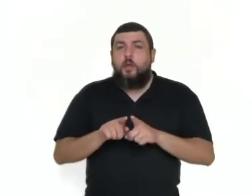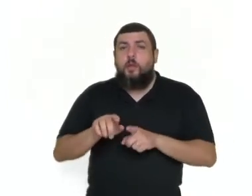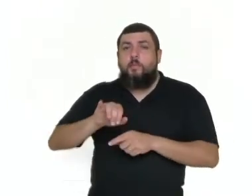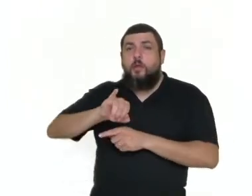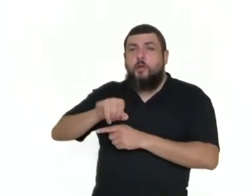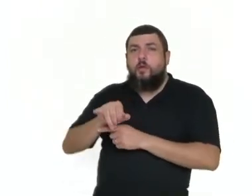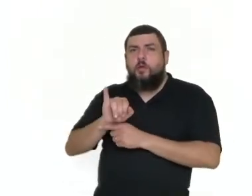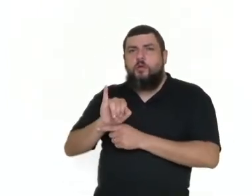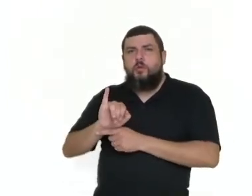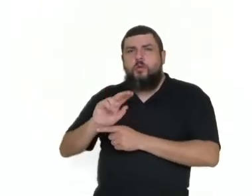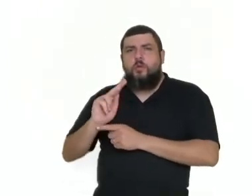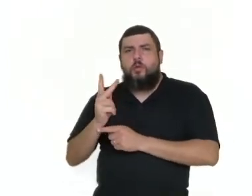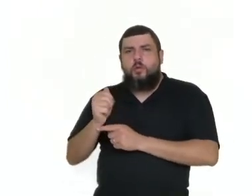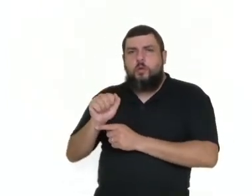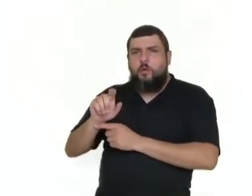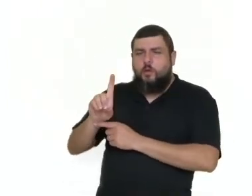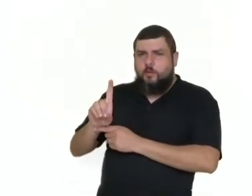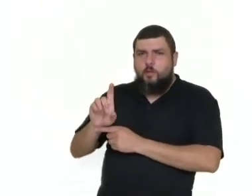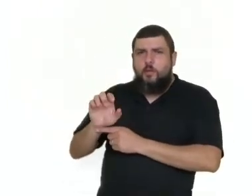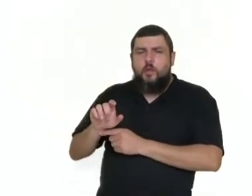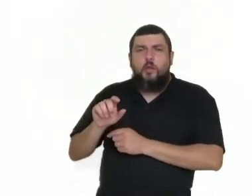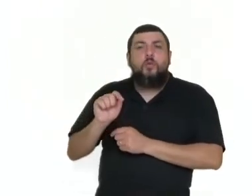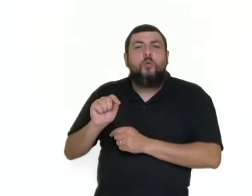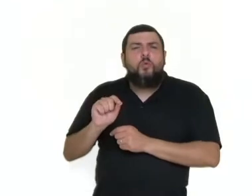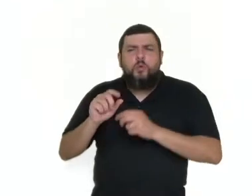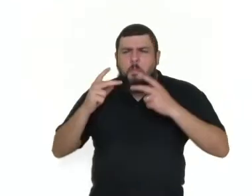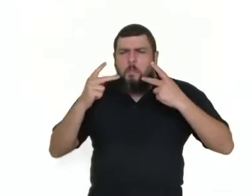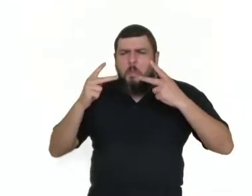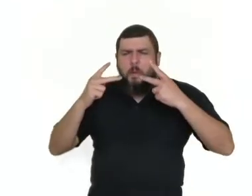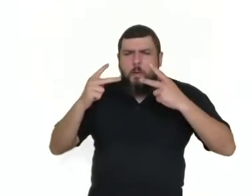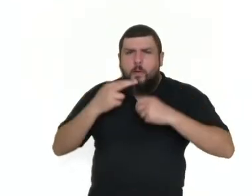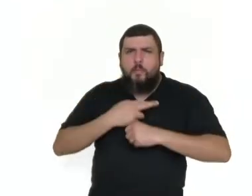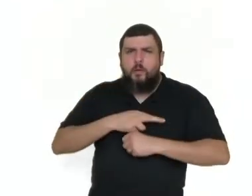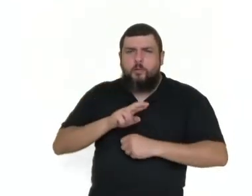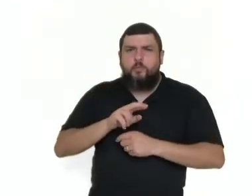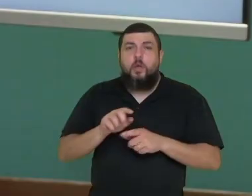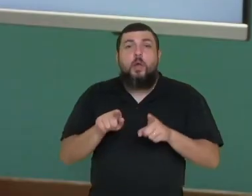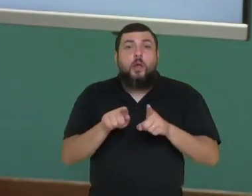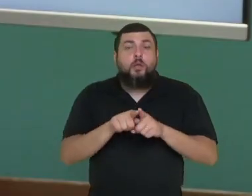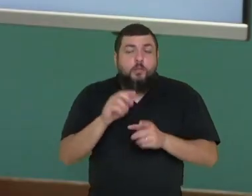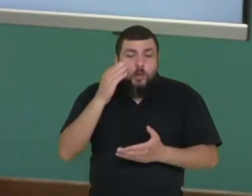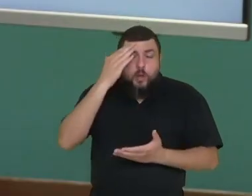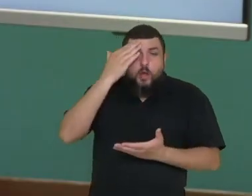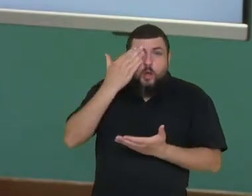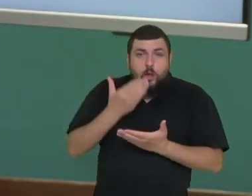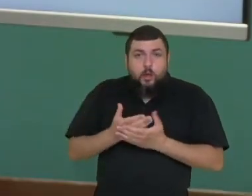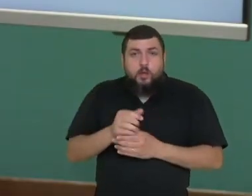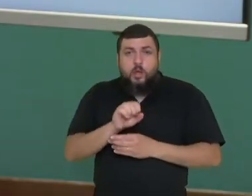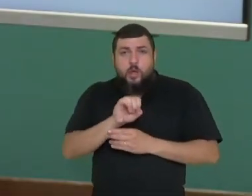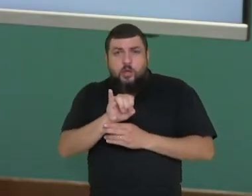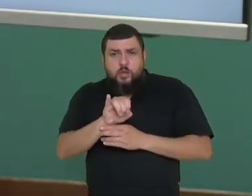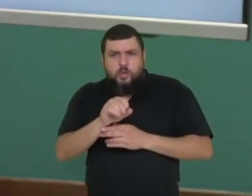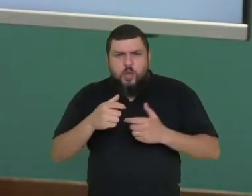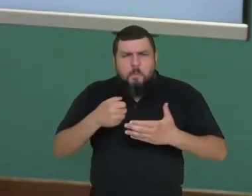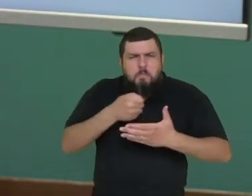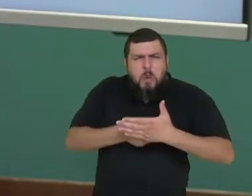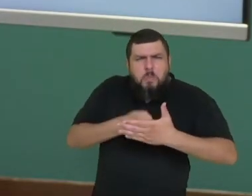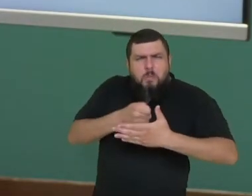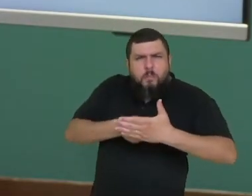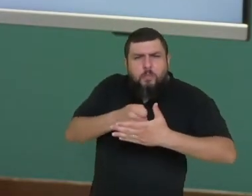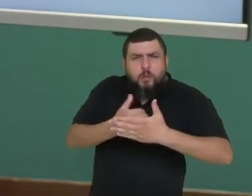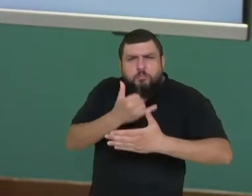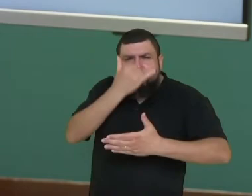converter os infiéis, e a crença de que aquele que morresse lutando pela expansão do islamismo ganharia o